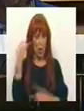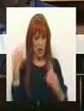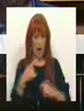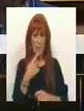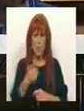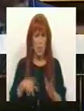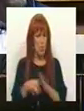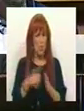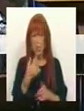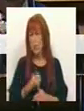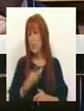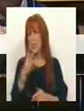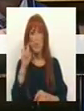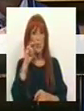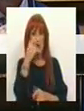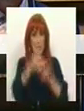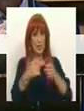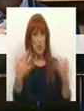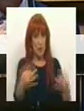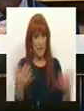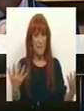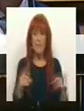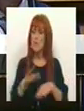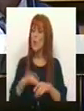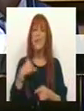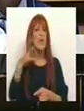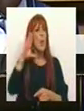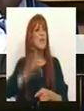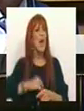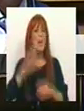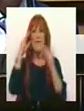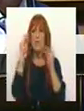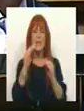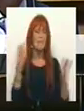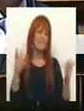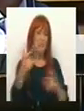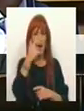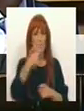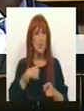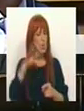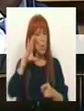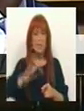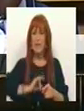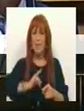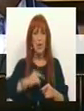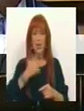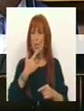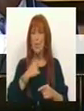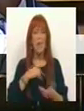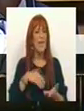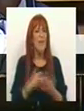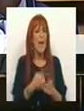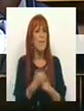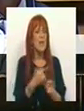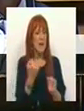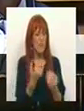existe muita legislação que protege as pessoas, mas por falta de conhecimento e de formação, as pessoas não sabem, não se podem servir dessa